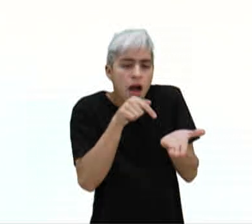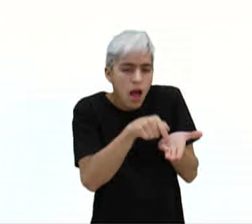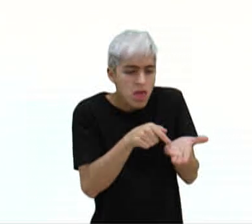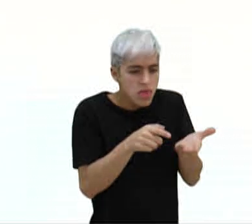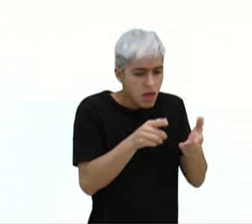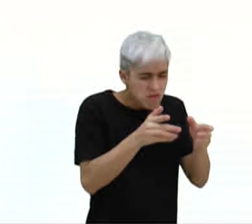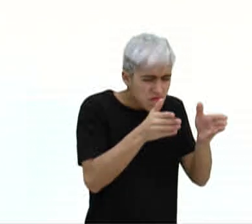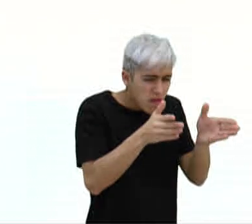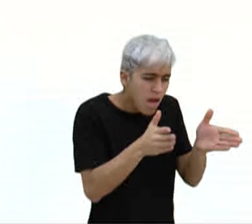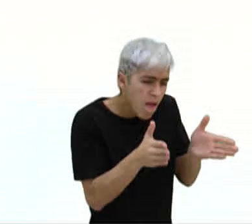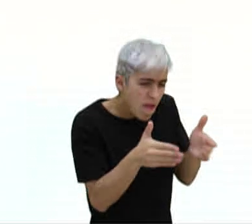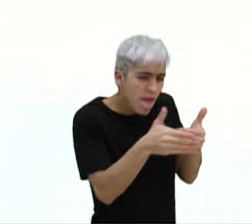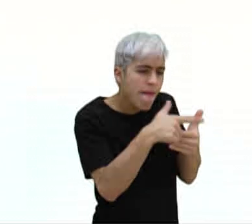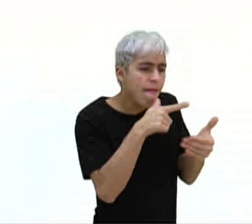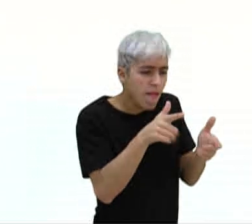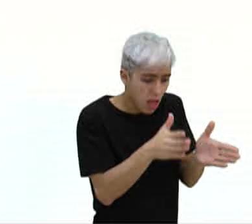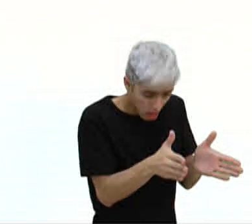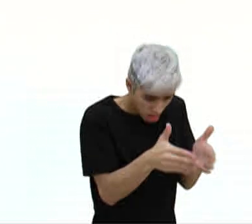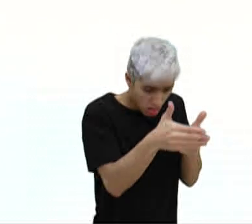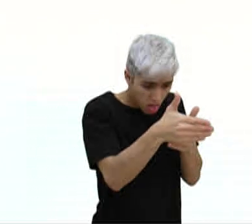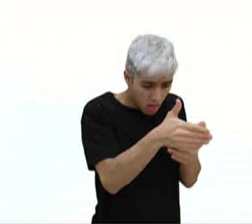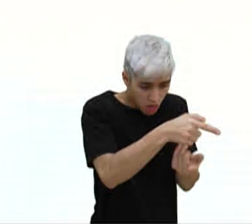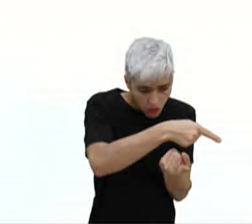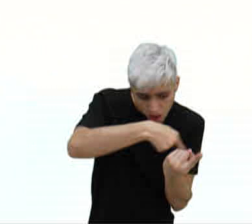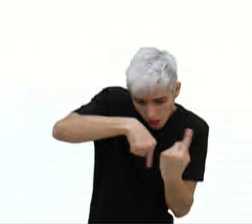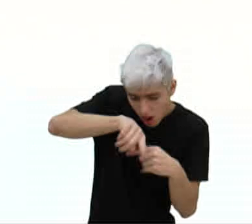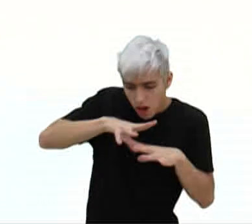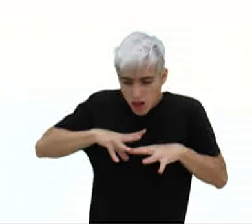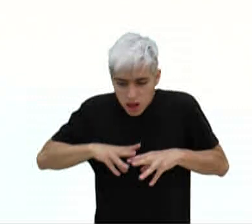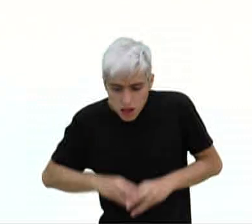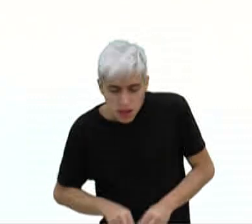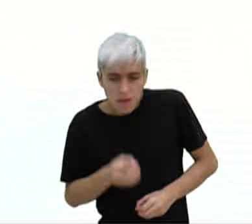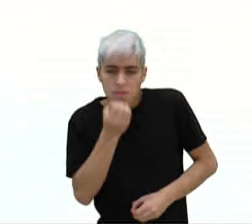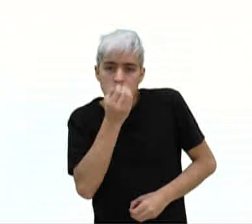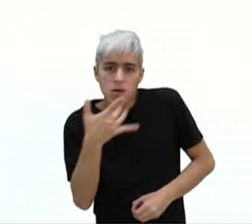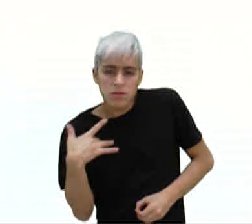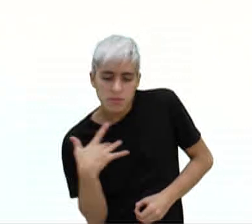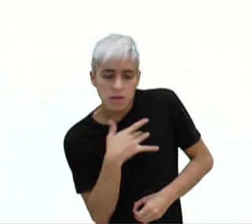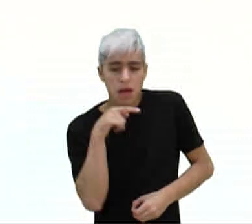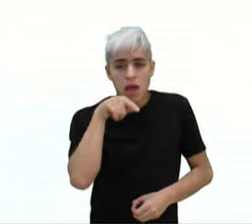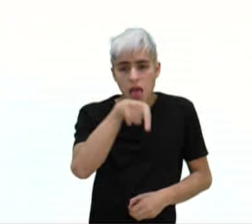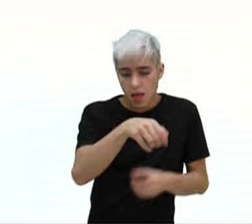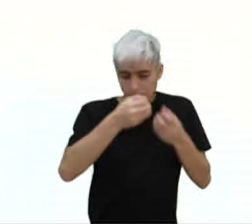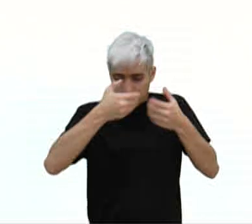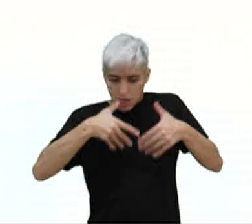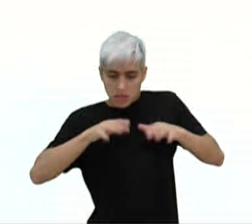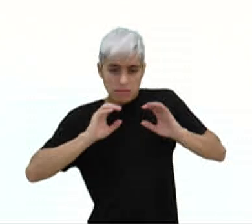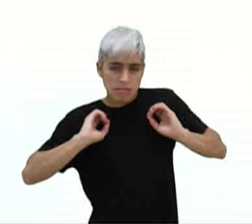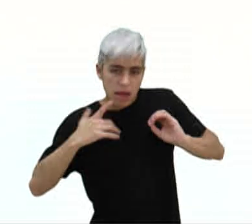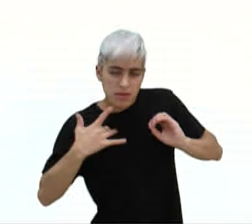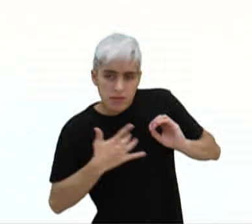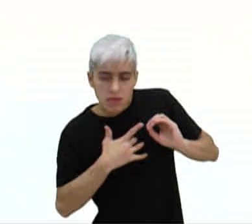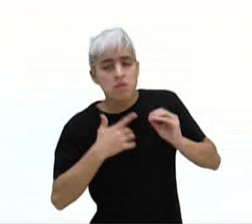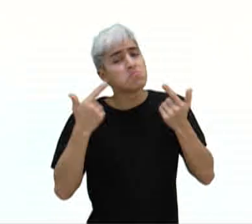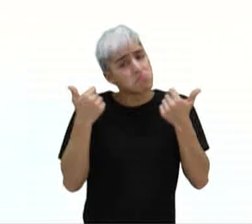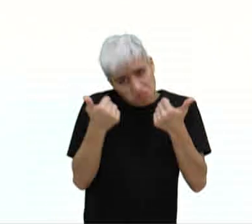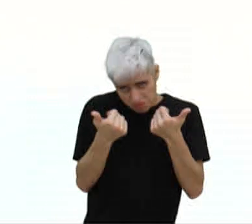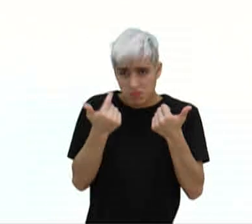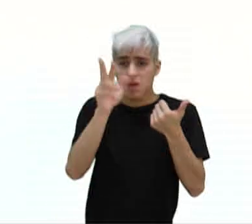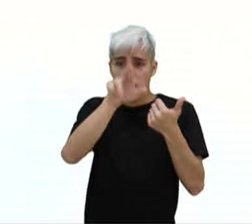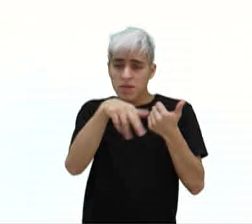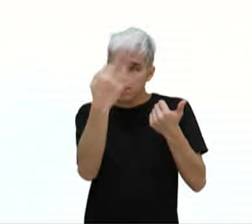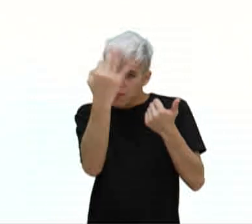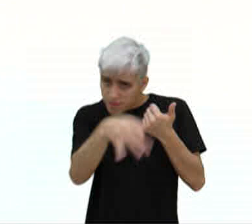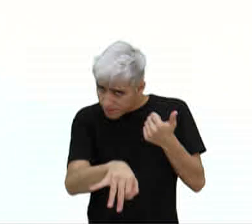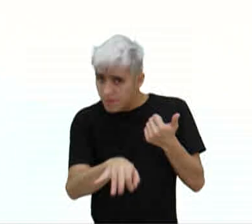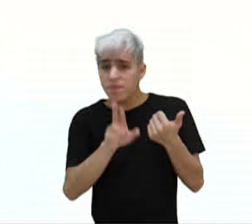ela tenha ali uma qualidade boa, né, que ela seja saudável e que não afete a sua saúde, está certo.